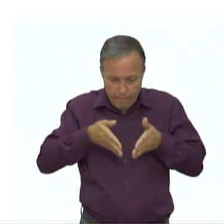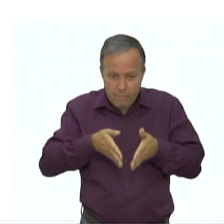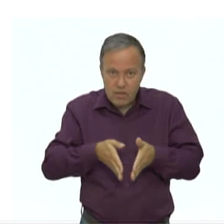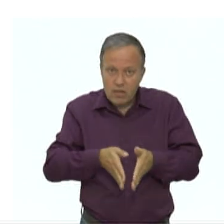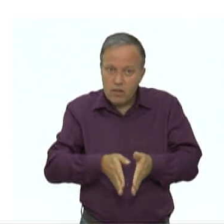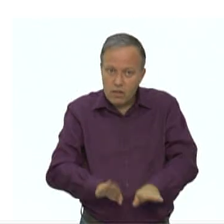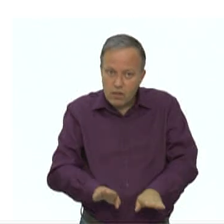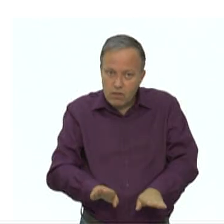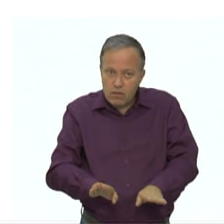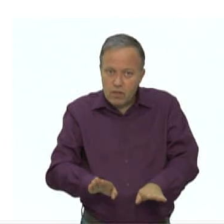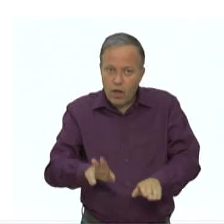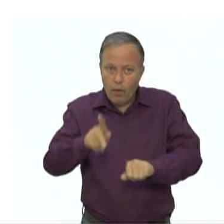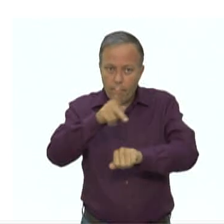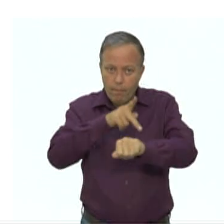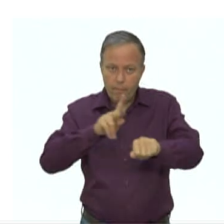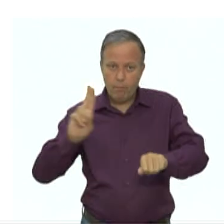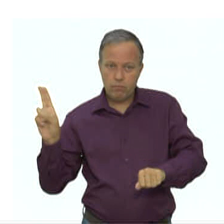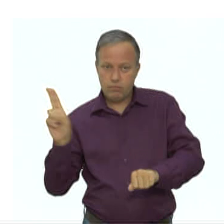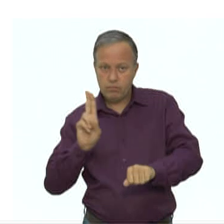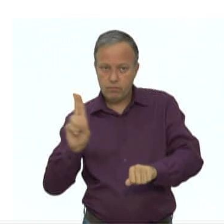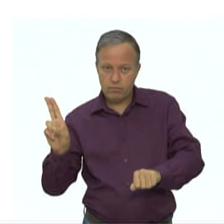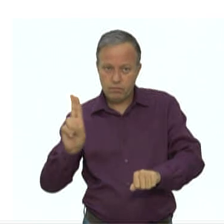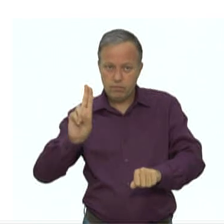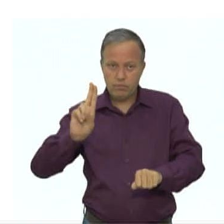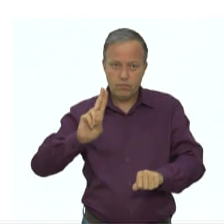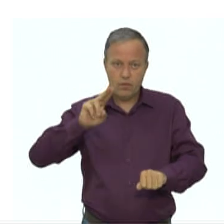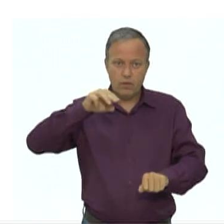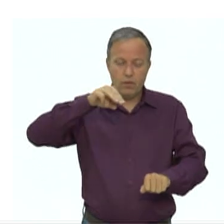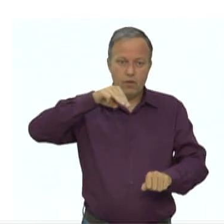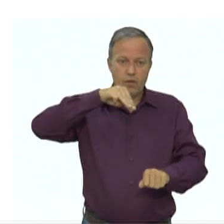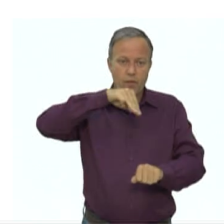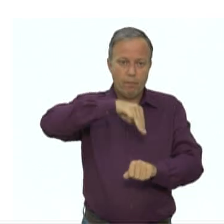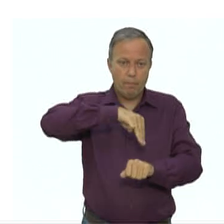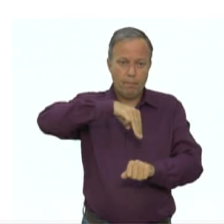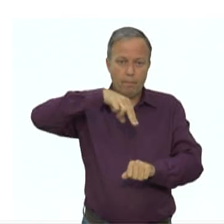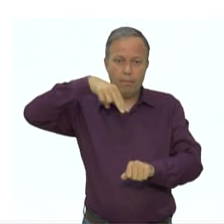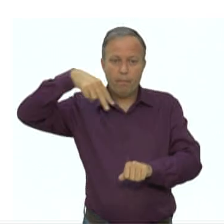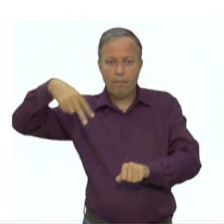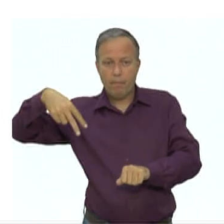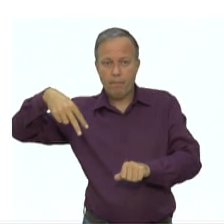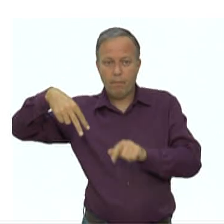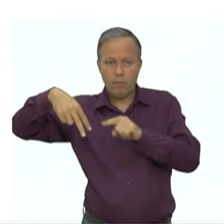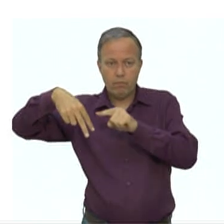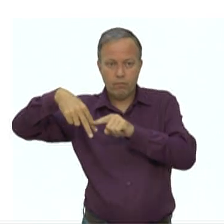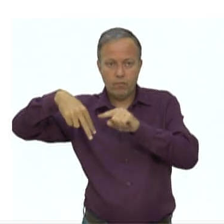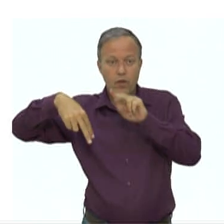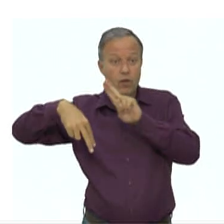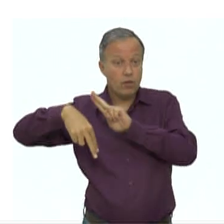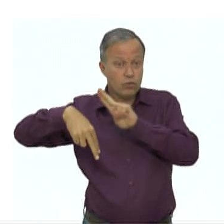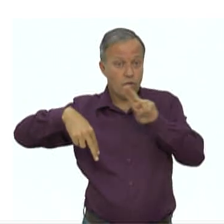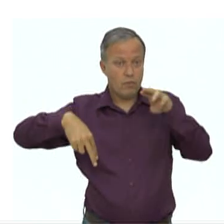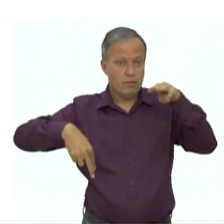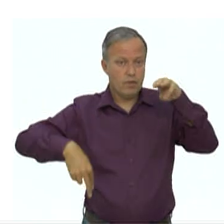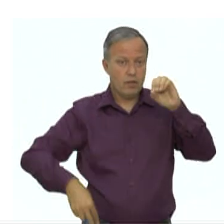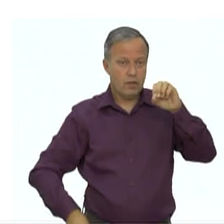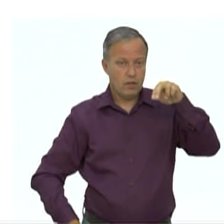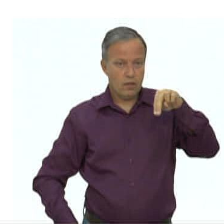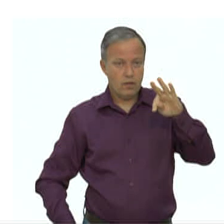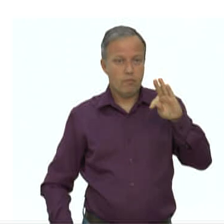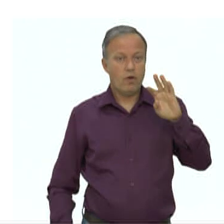em Montevideo. Lembra das aulas de geografia? Onde que fica Montevideo,